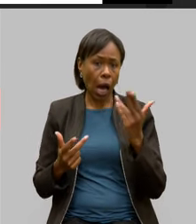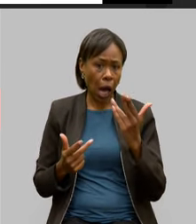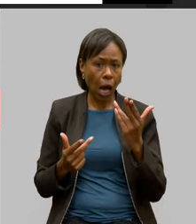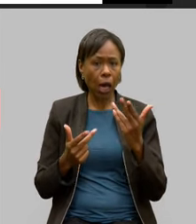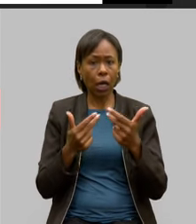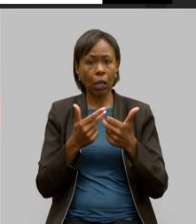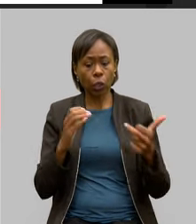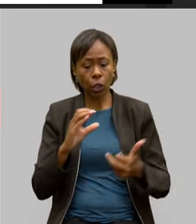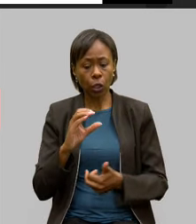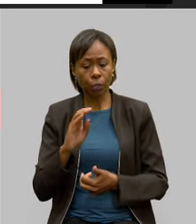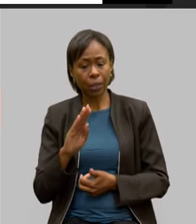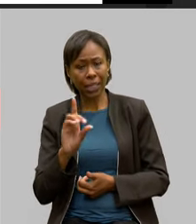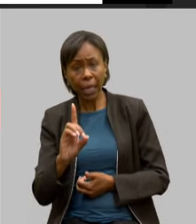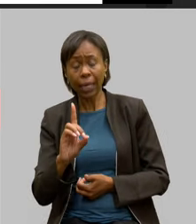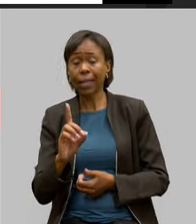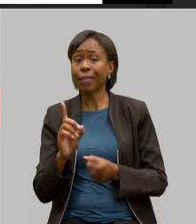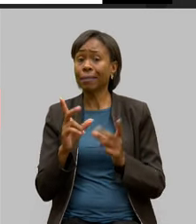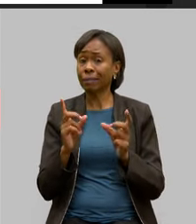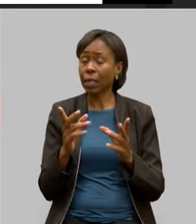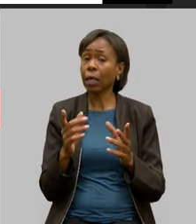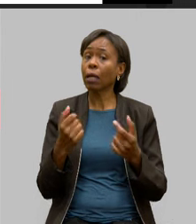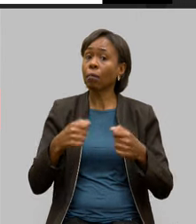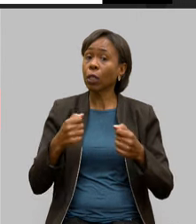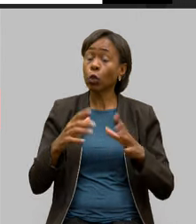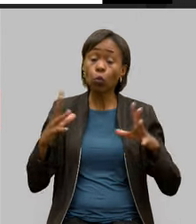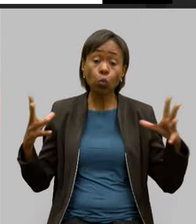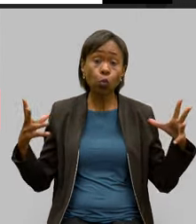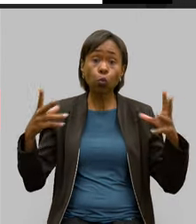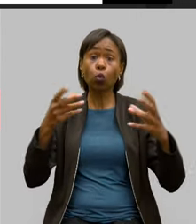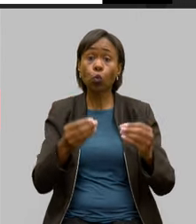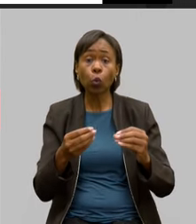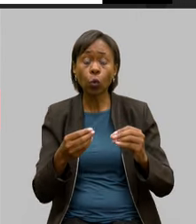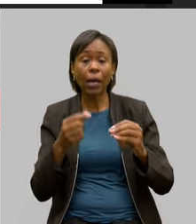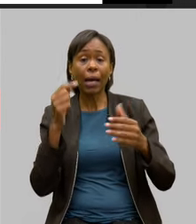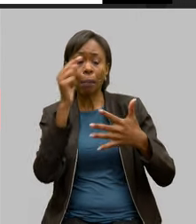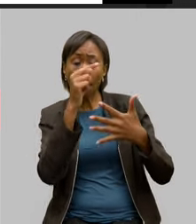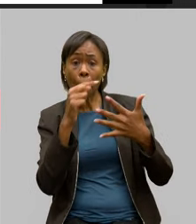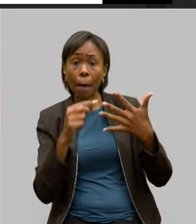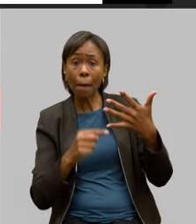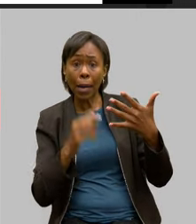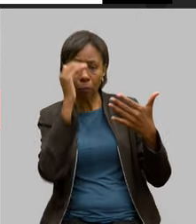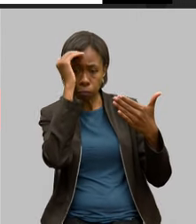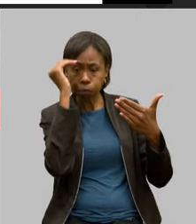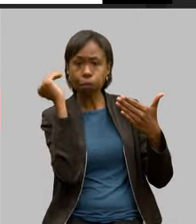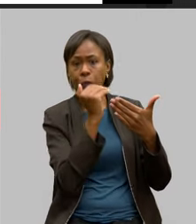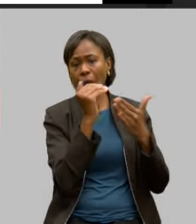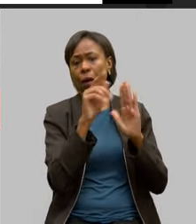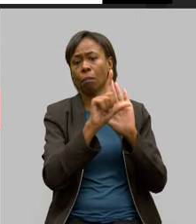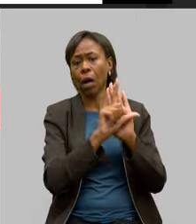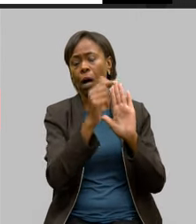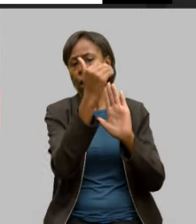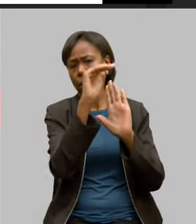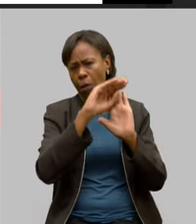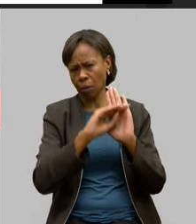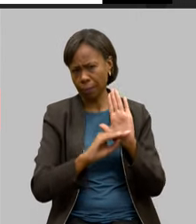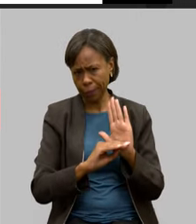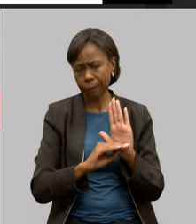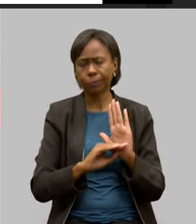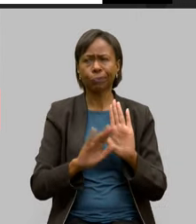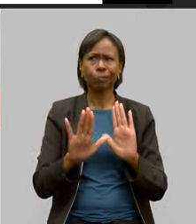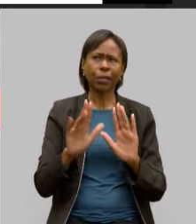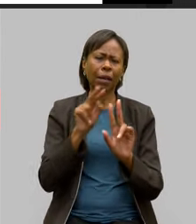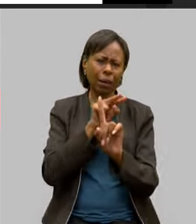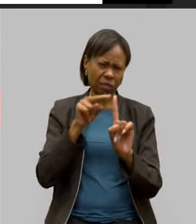esses aspectos para que ela seja efetiva e funcional e num uma visão geral sobre a